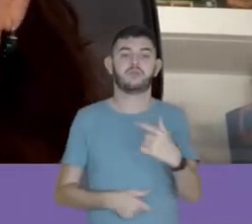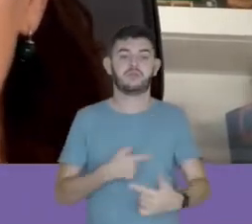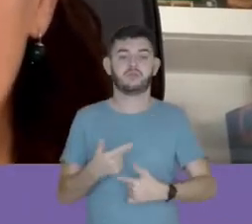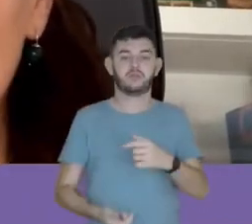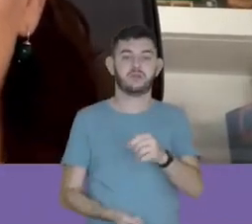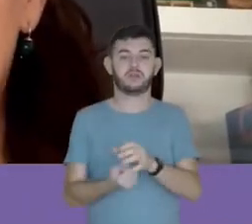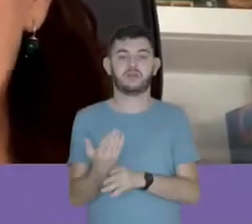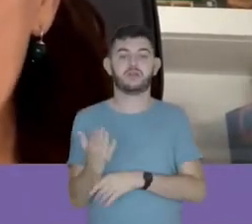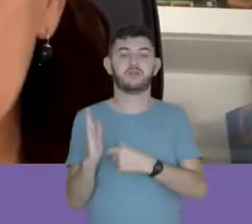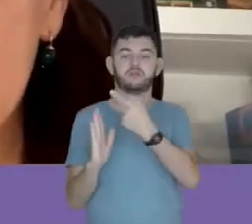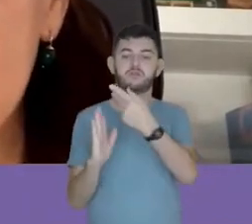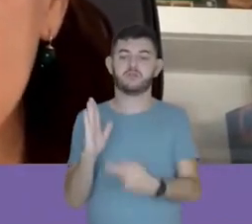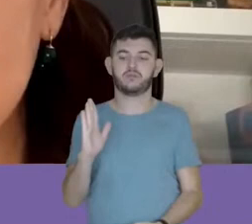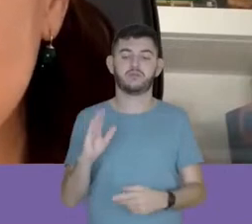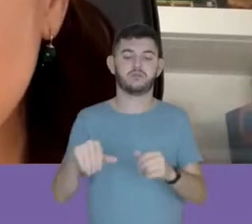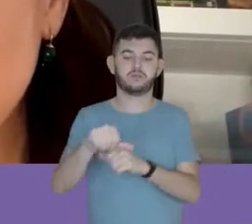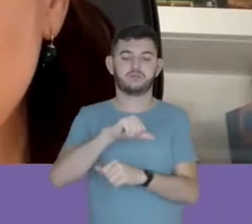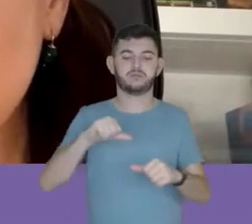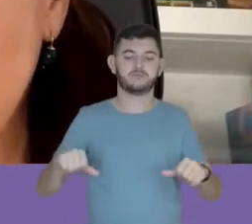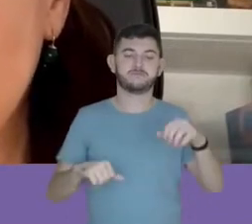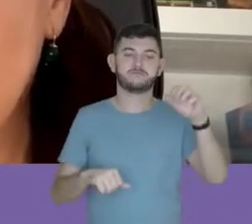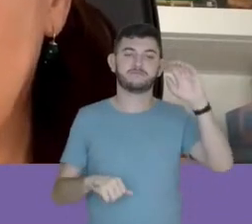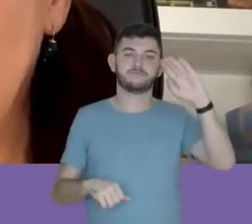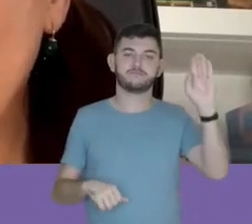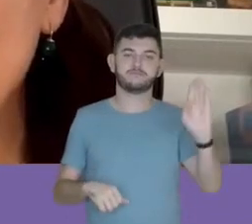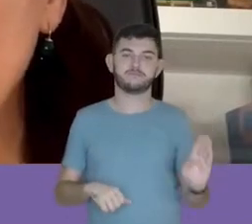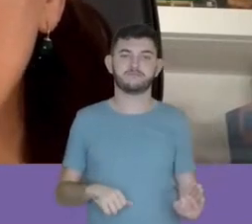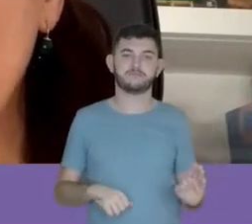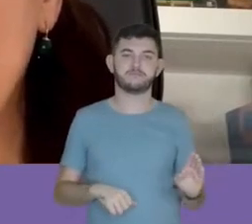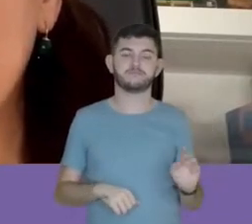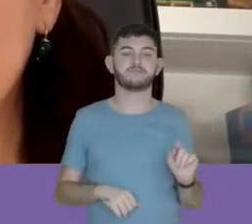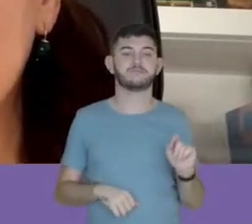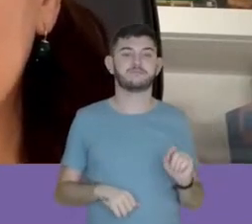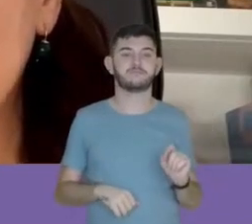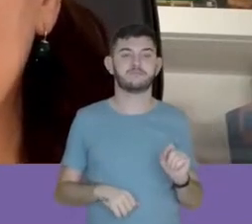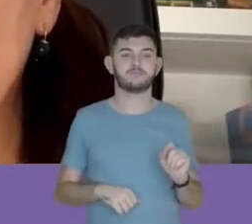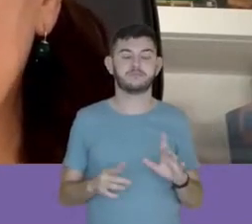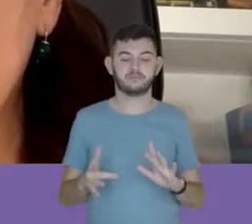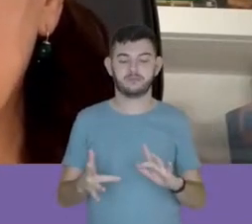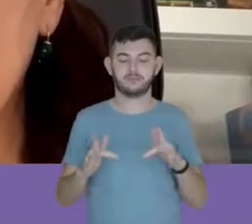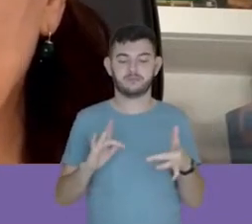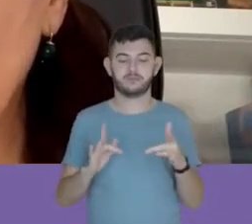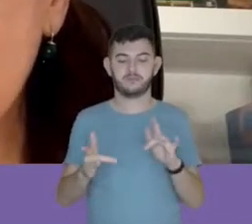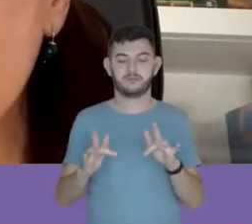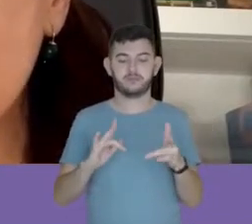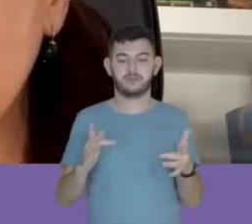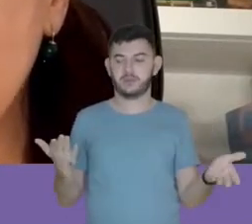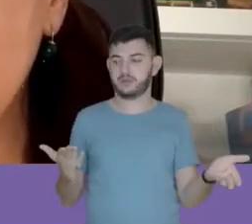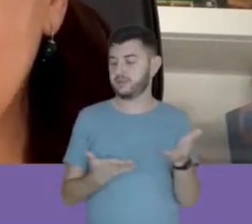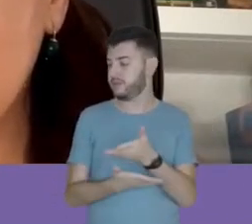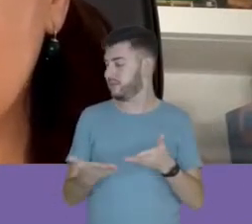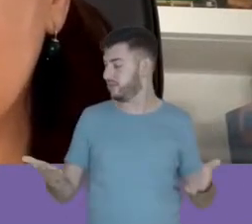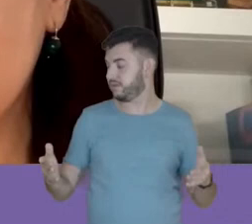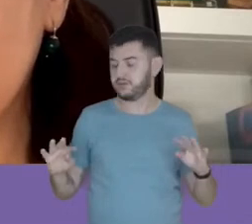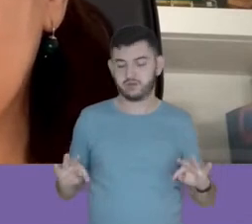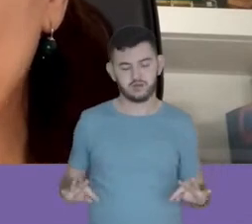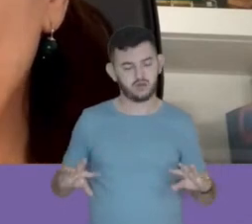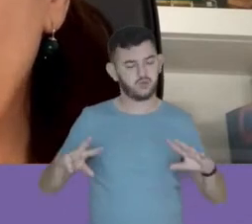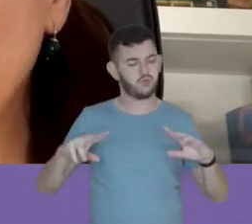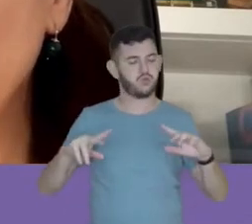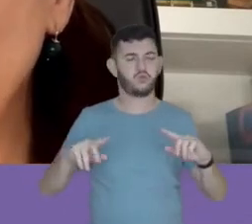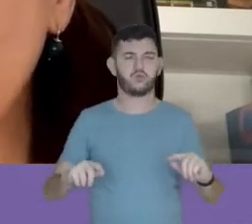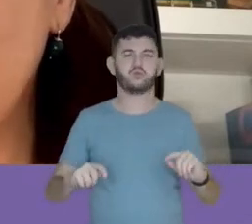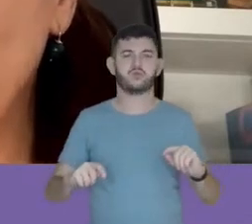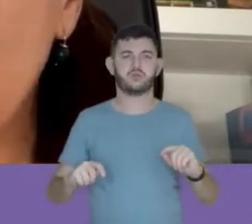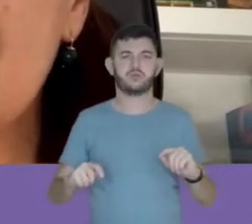programa de transformação do país que, ao articular todas